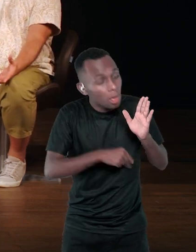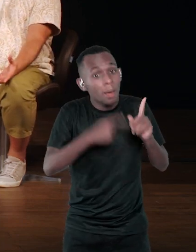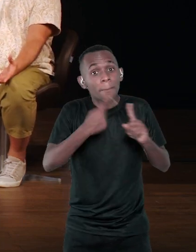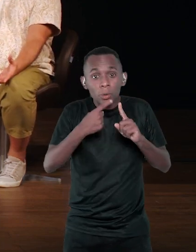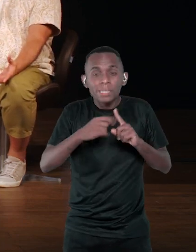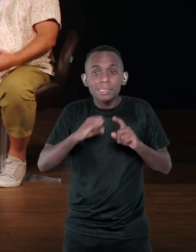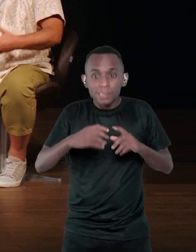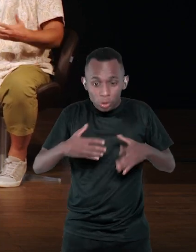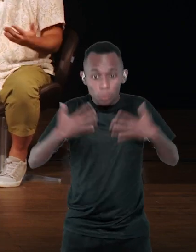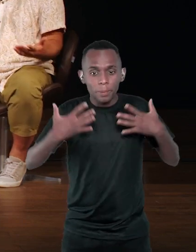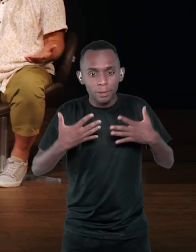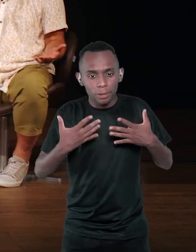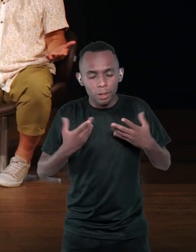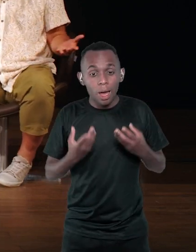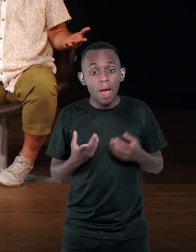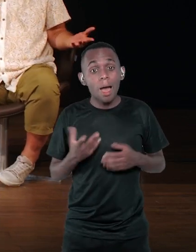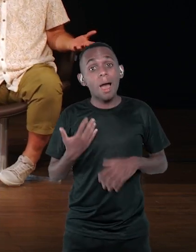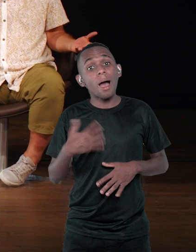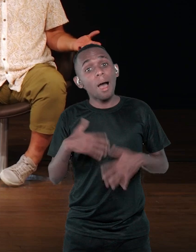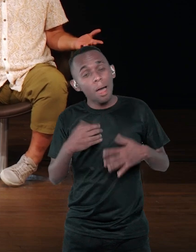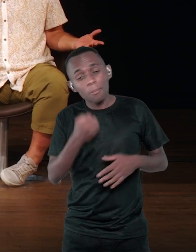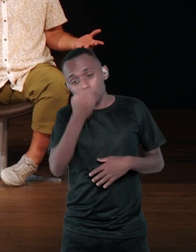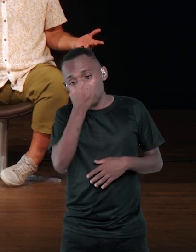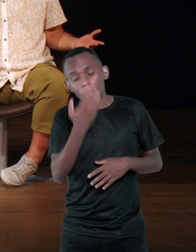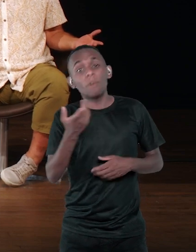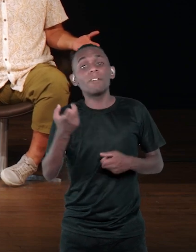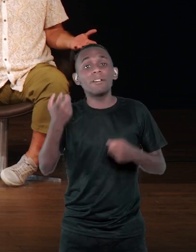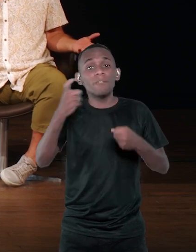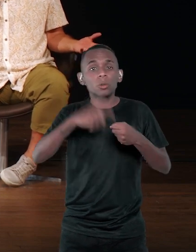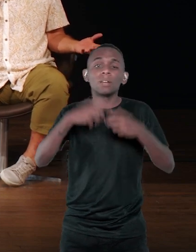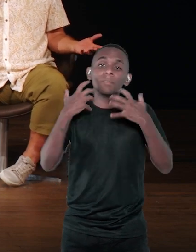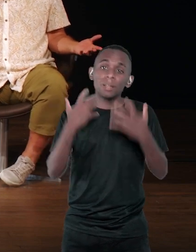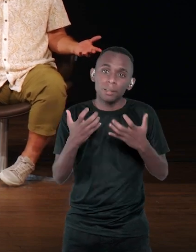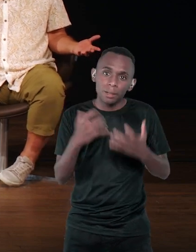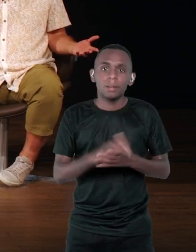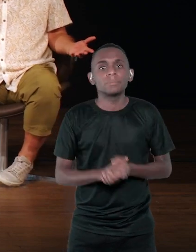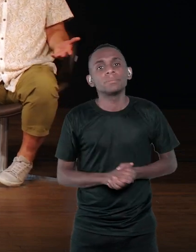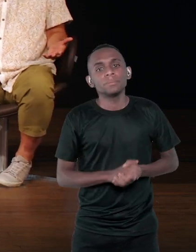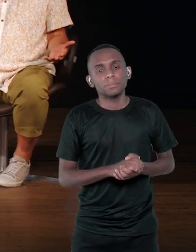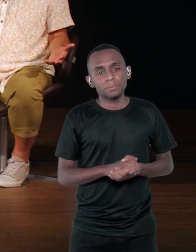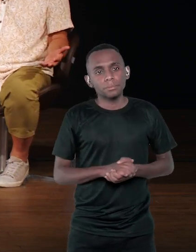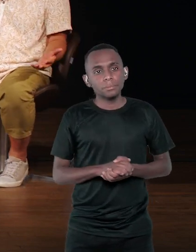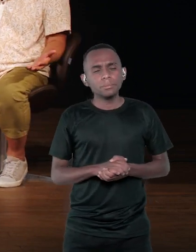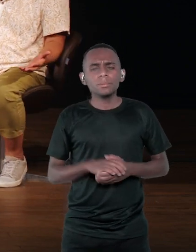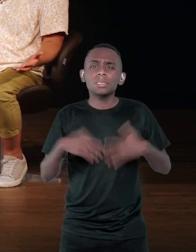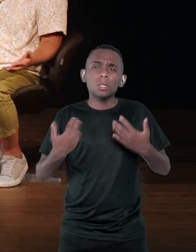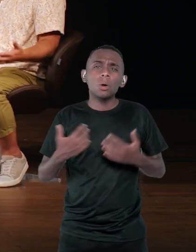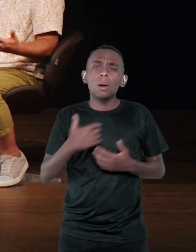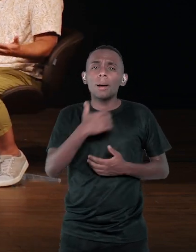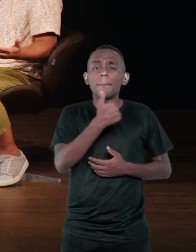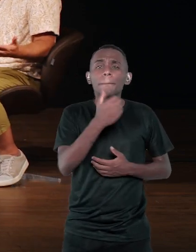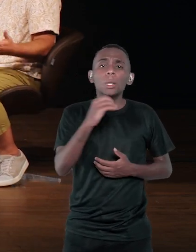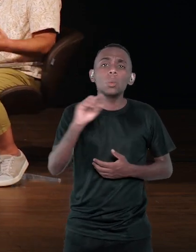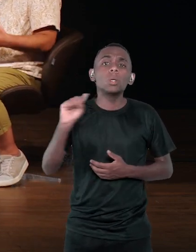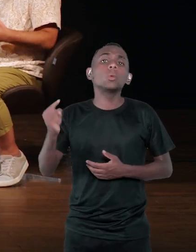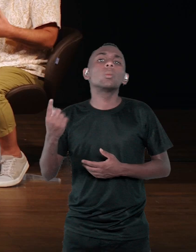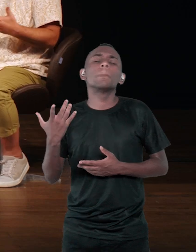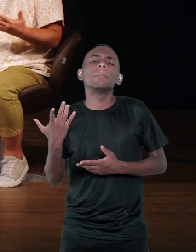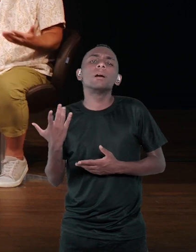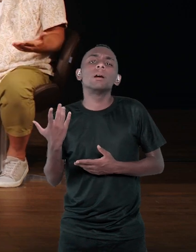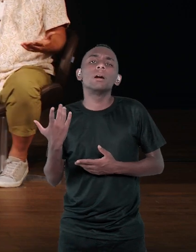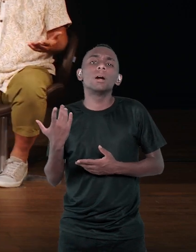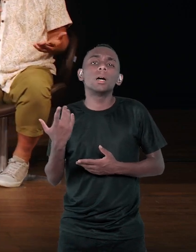vão voltar. Porque qual é a história mais arquétipa que tem? As Mil e Uma Noites. E o que é As Mil e Uma Noites? Uma maneira